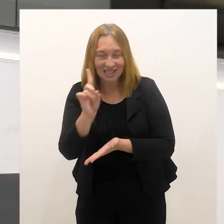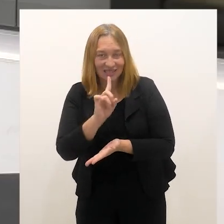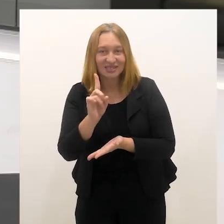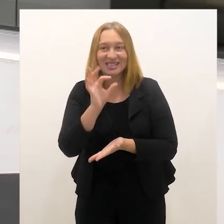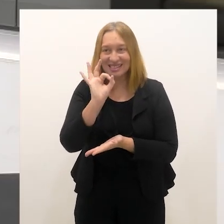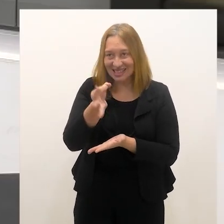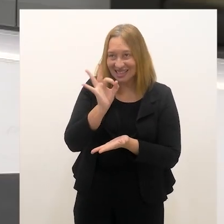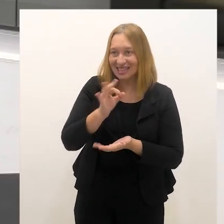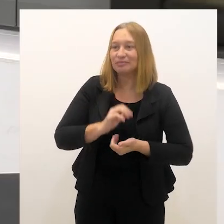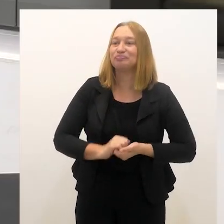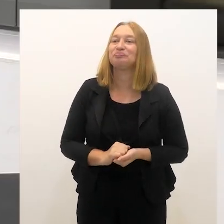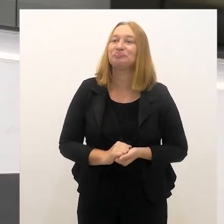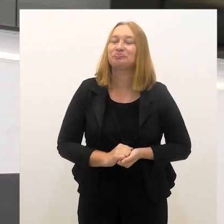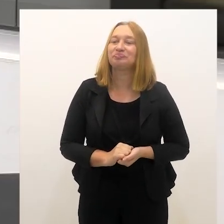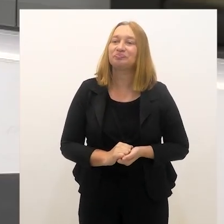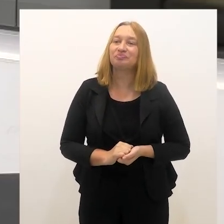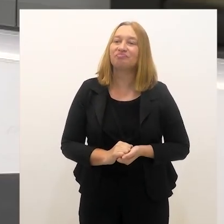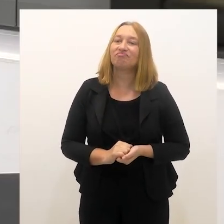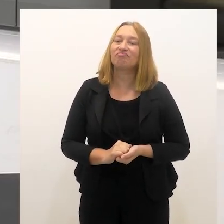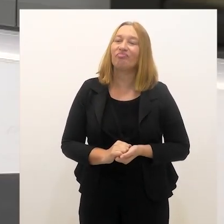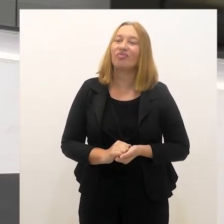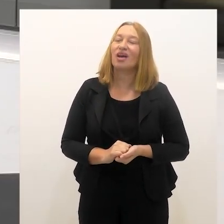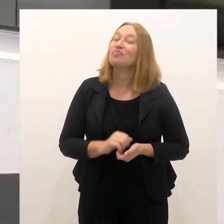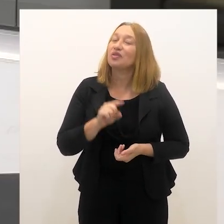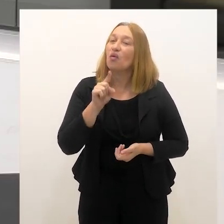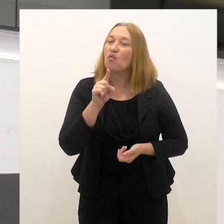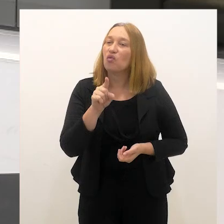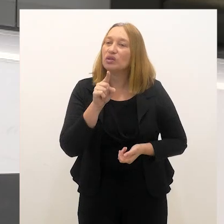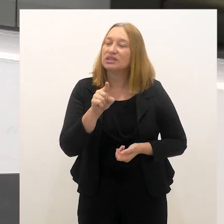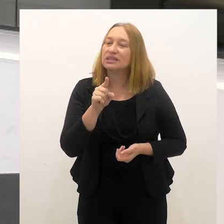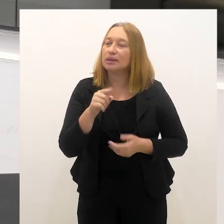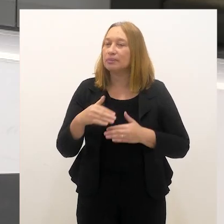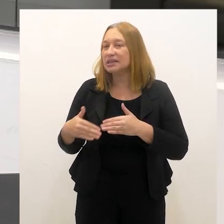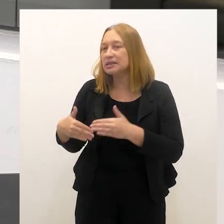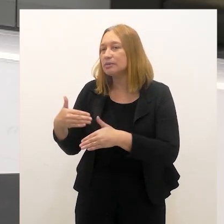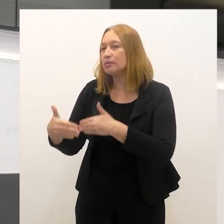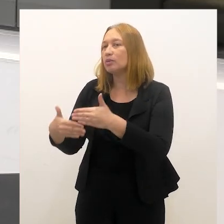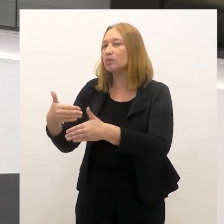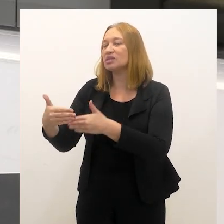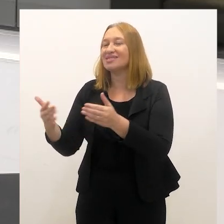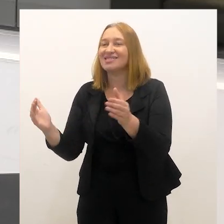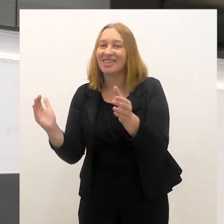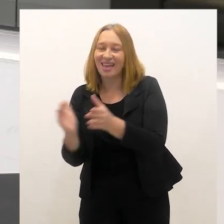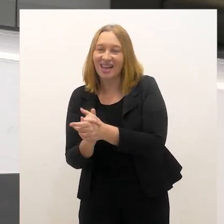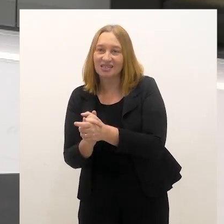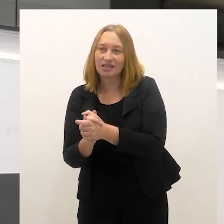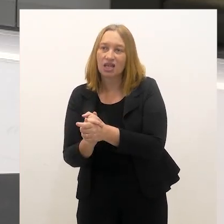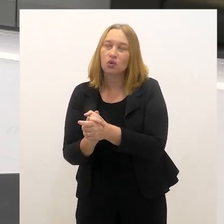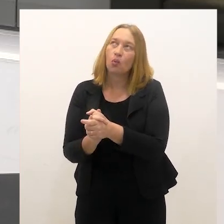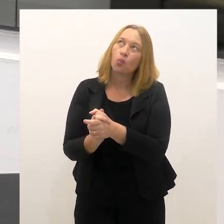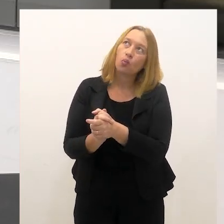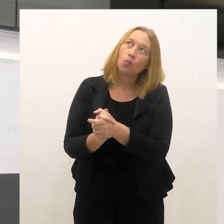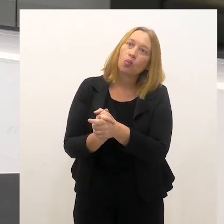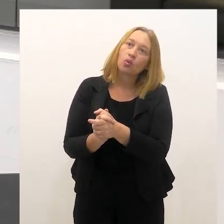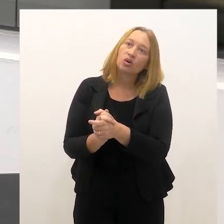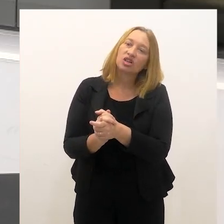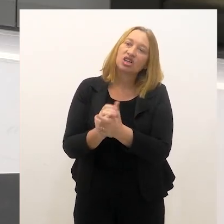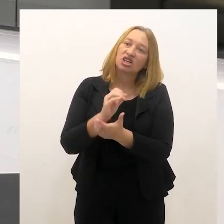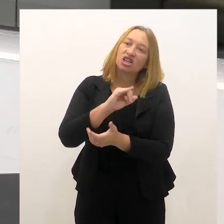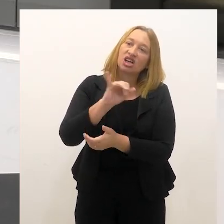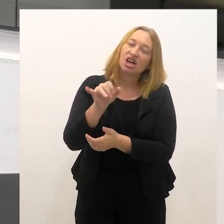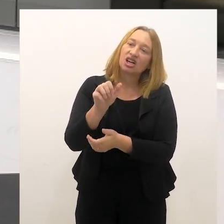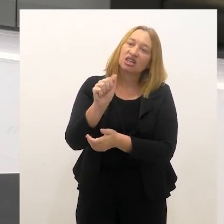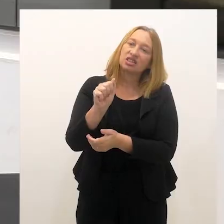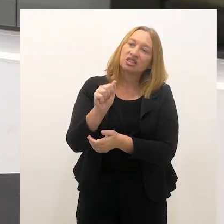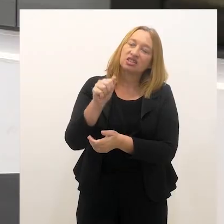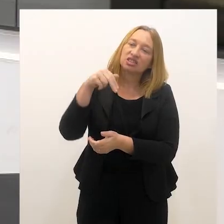faltar, com certeza. E você, para esse processo de estar casado com o